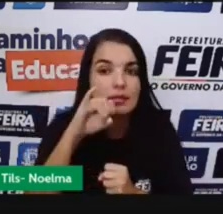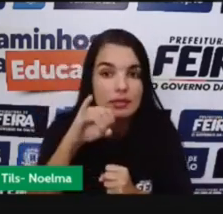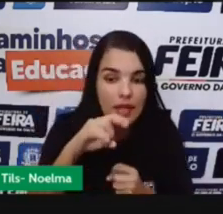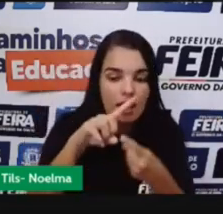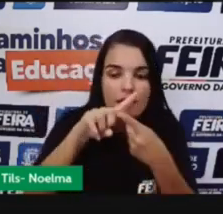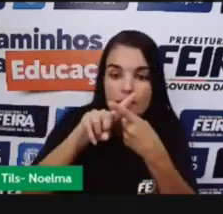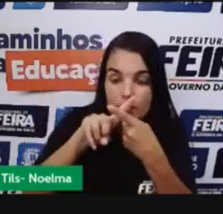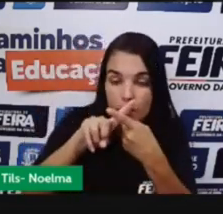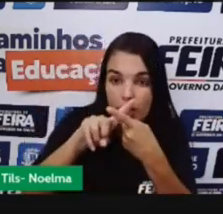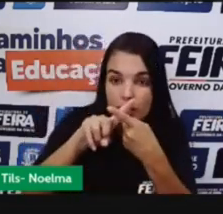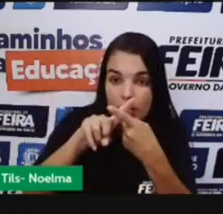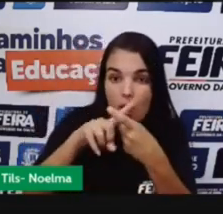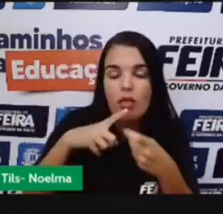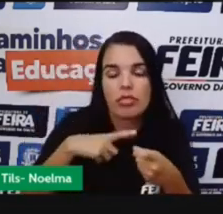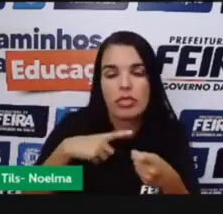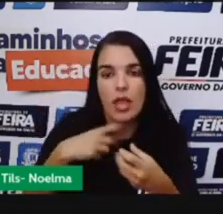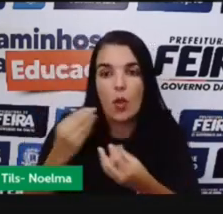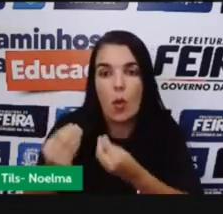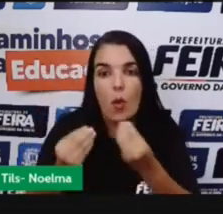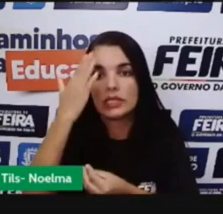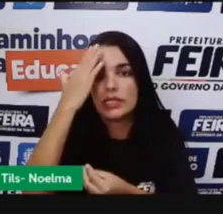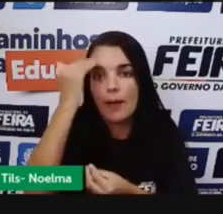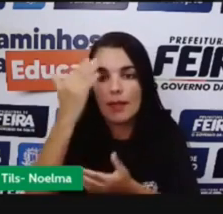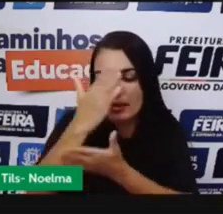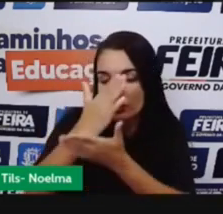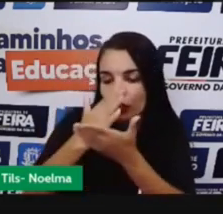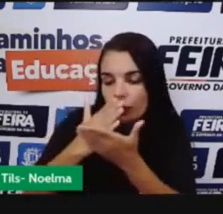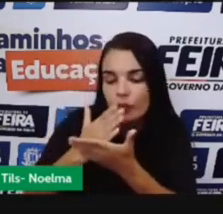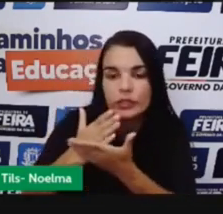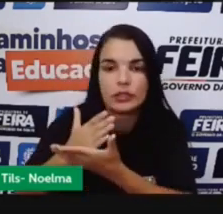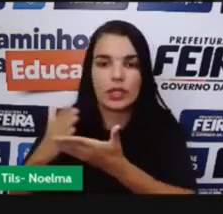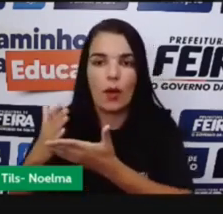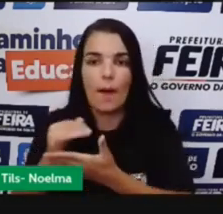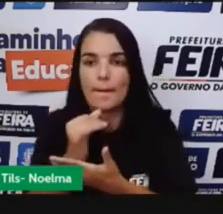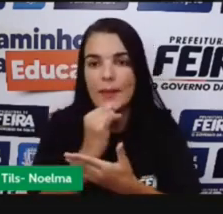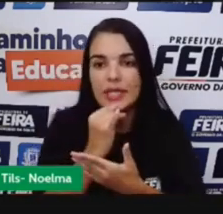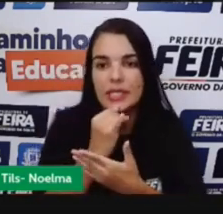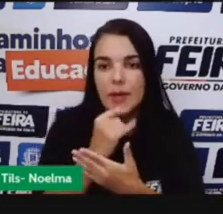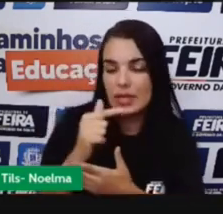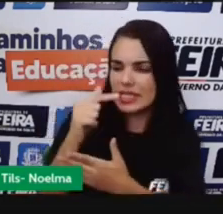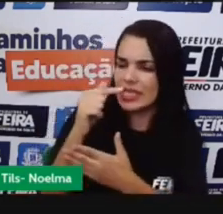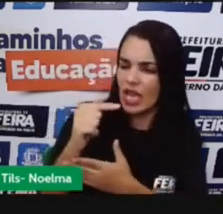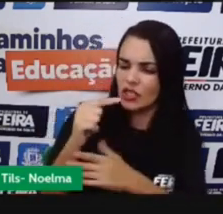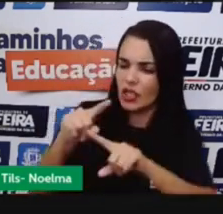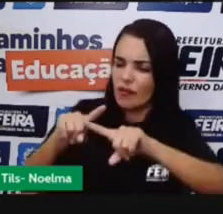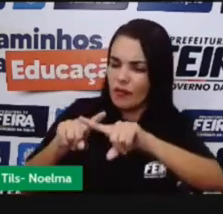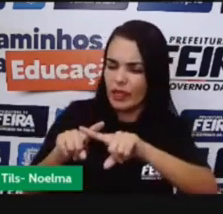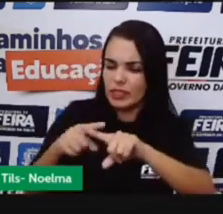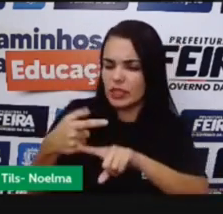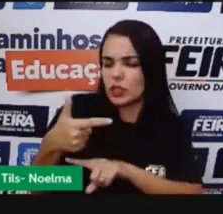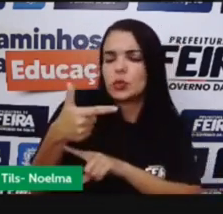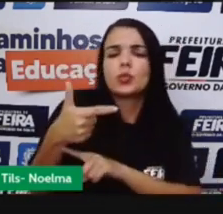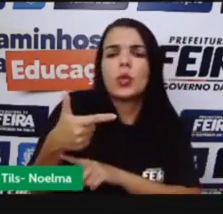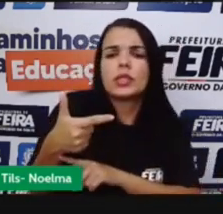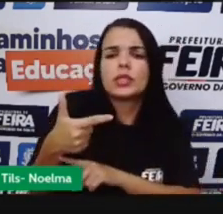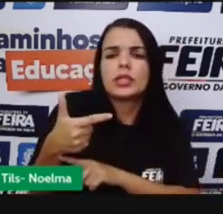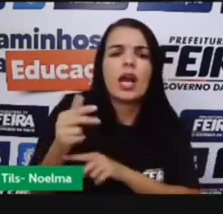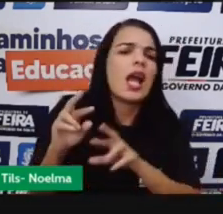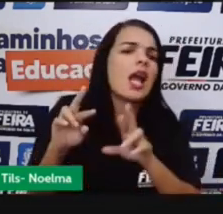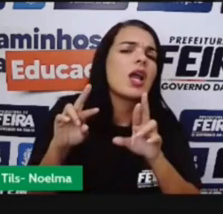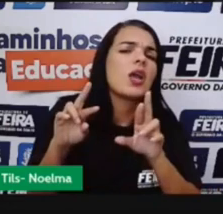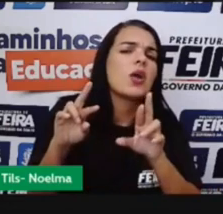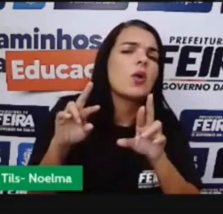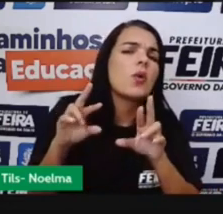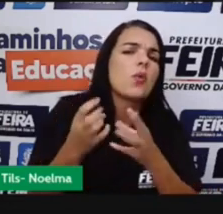de uma divisão. Como, Pro? Quando eu pego 7 vezes 2, dá quanto? 2 vezes 7, 7 vezes